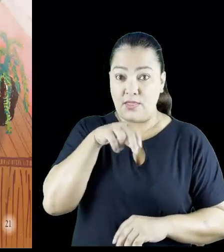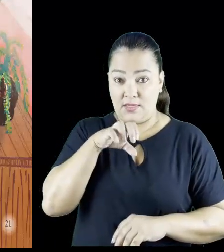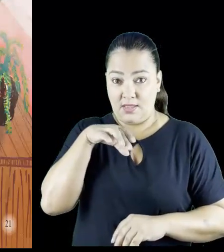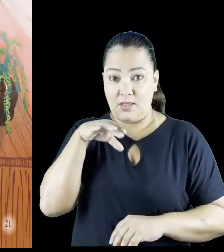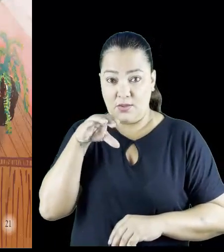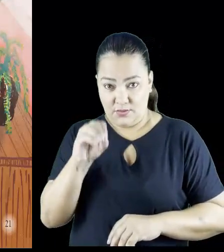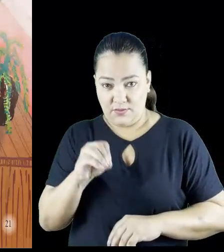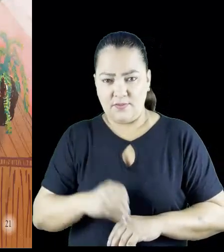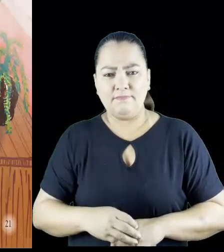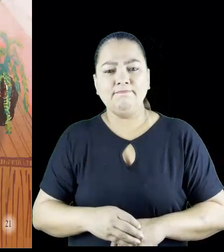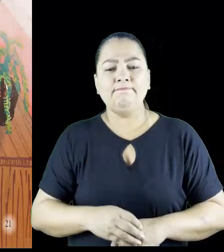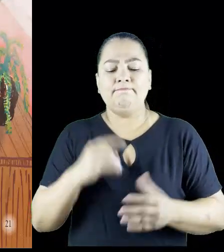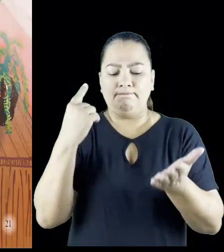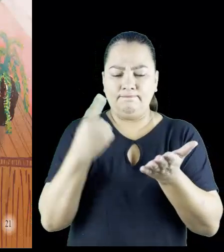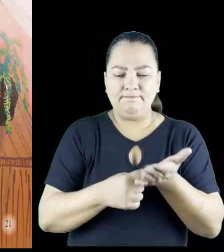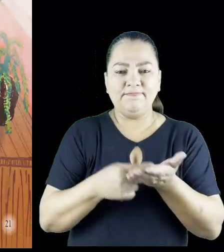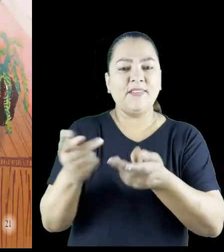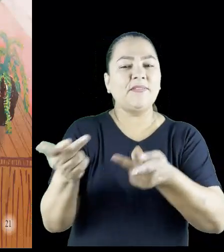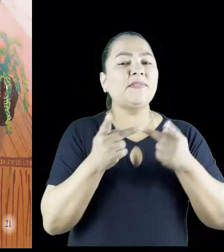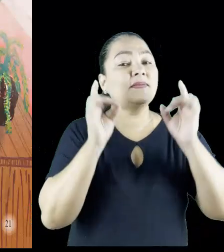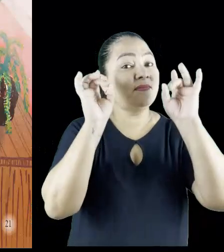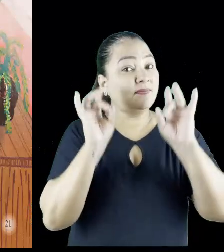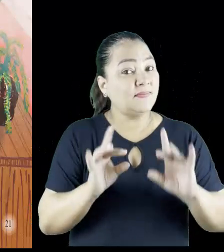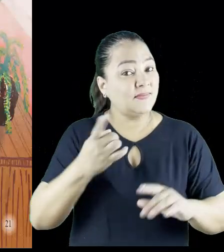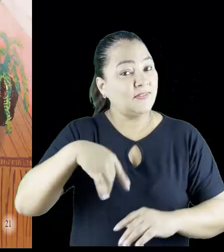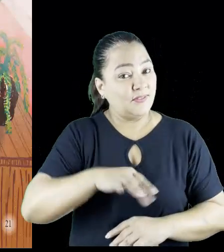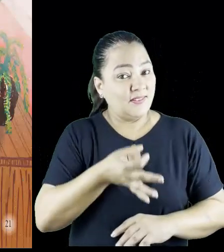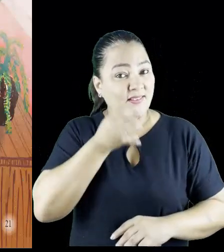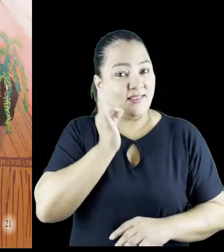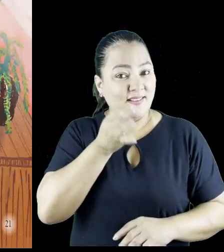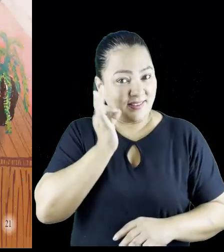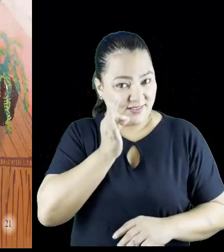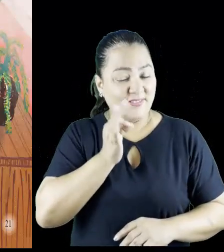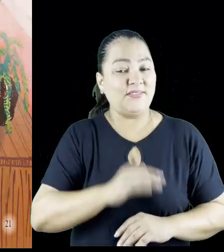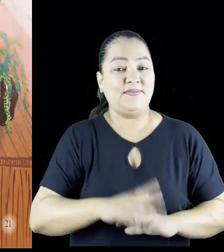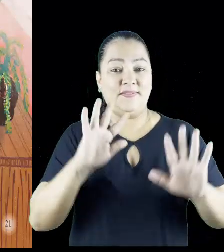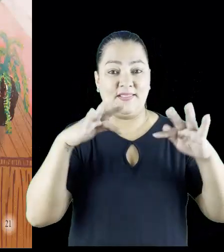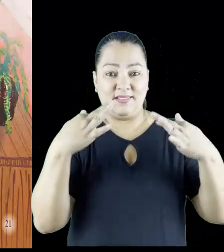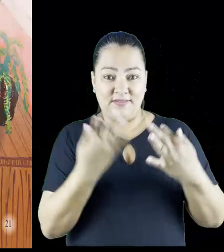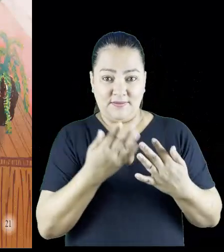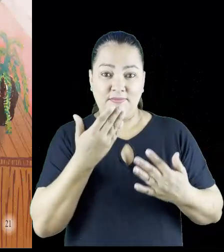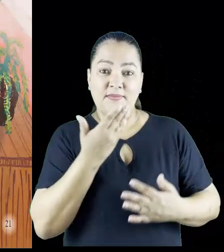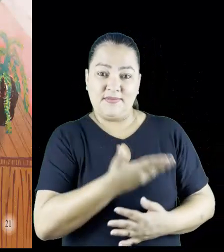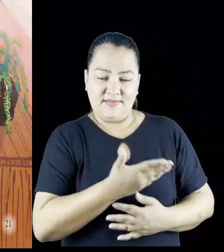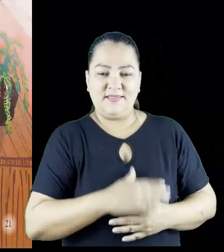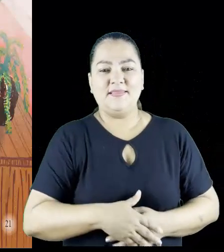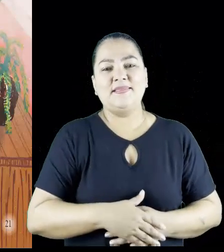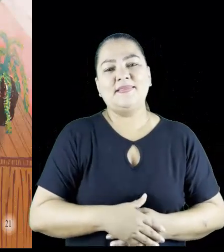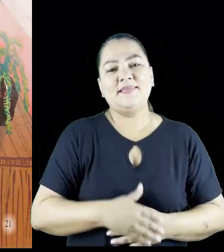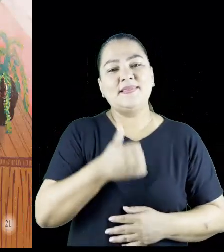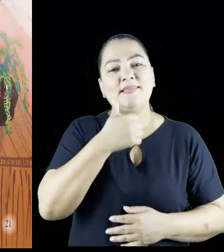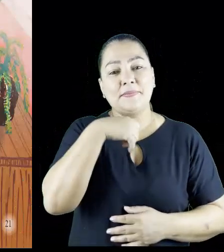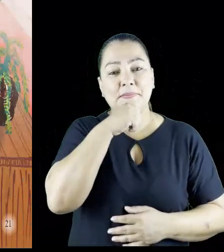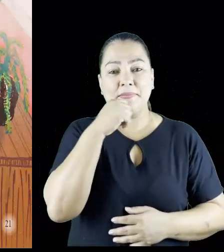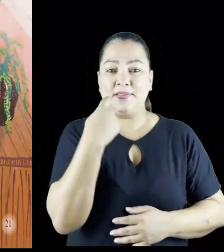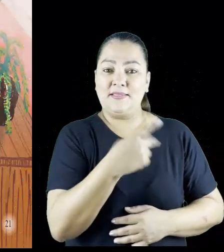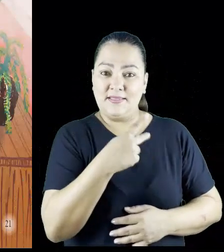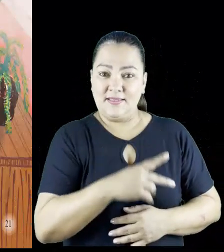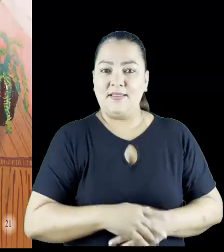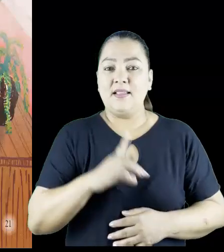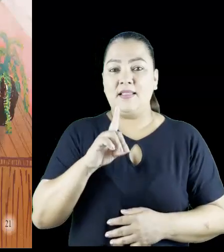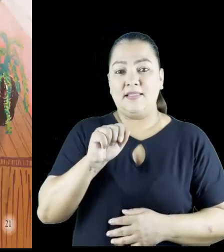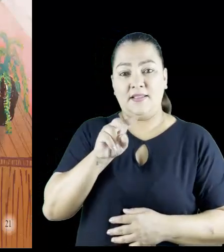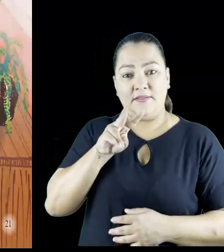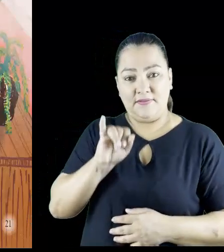Voneno tinha marcado mais uma visita muito especial. Iríamos tomar um café na casa da família da falecida Dona Martinha e do